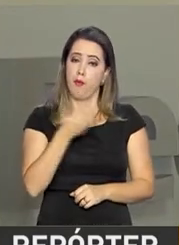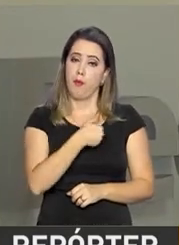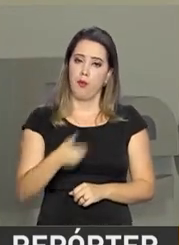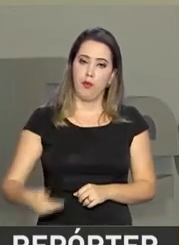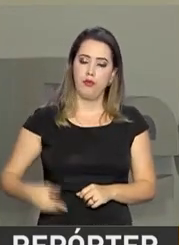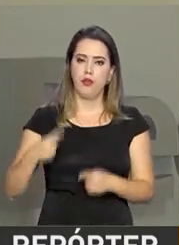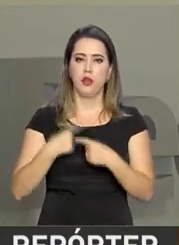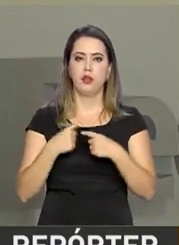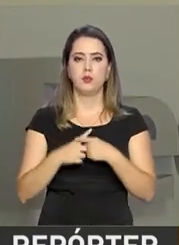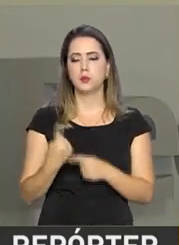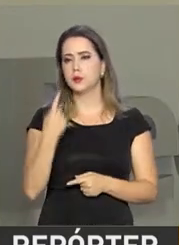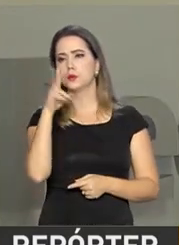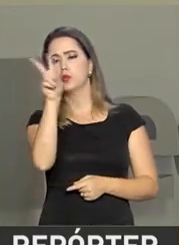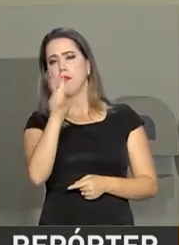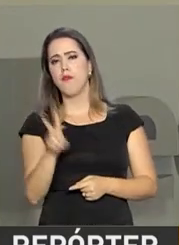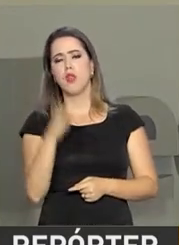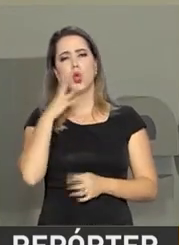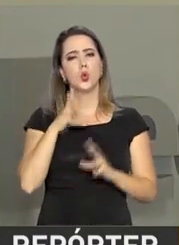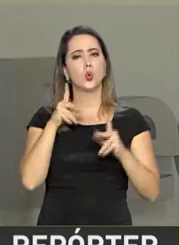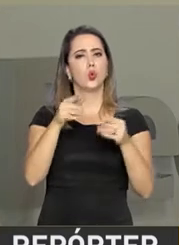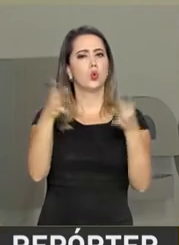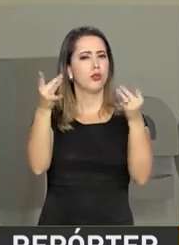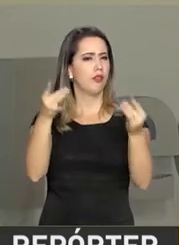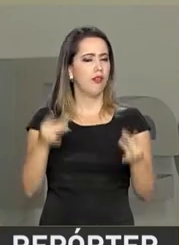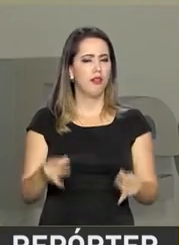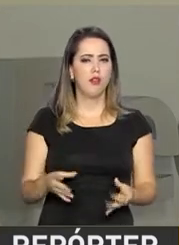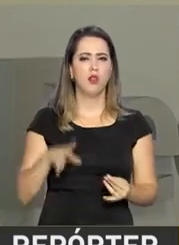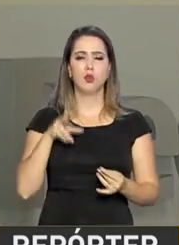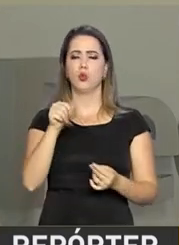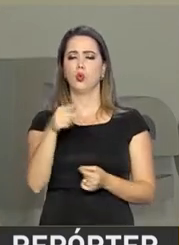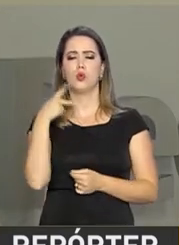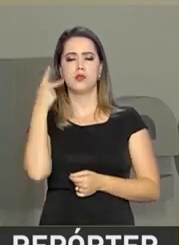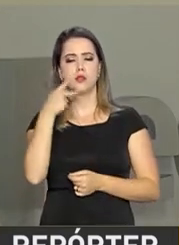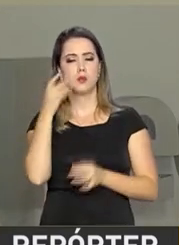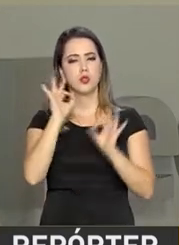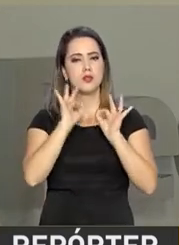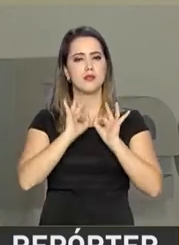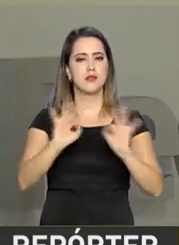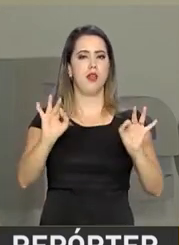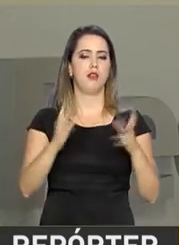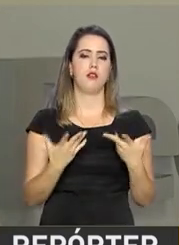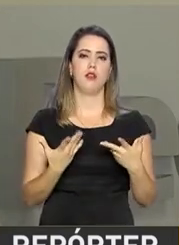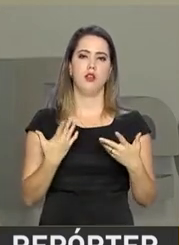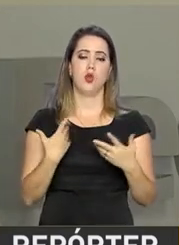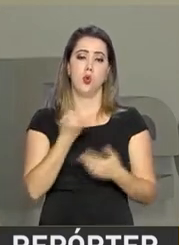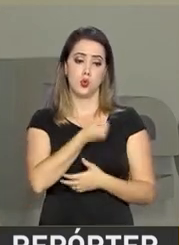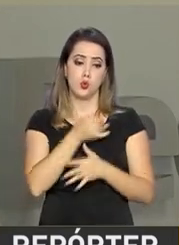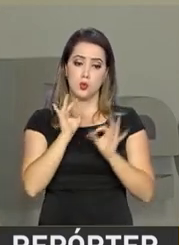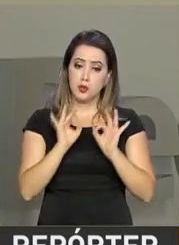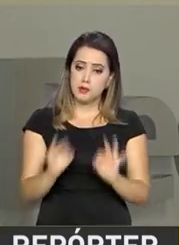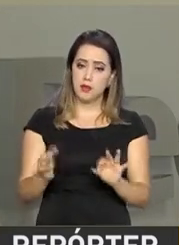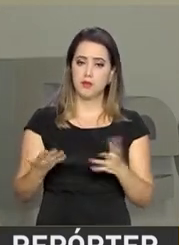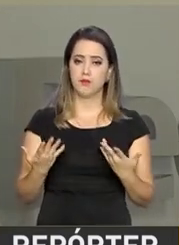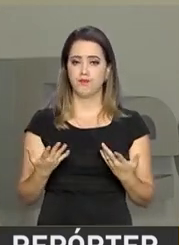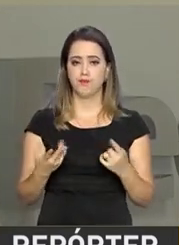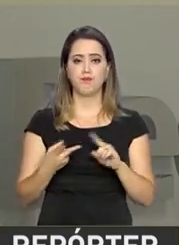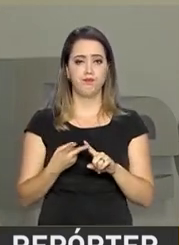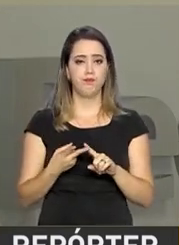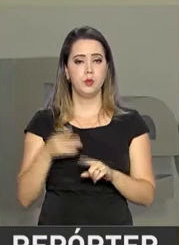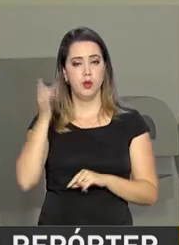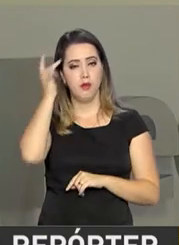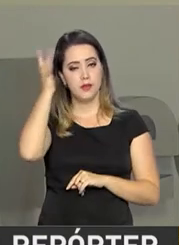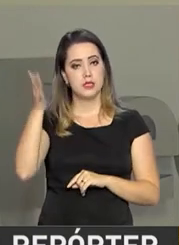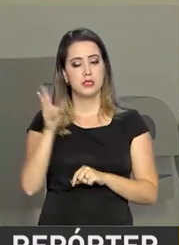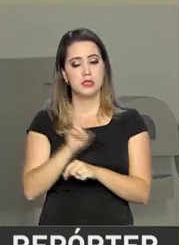vai permitir com que ele planeje políticas públicas muito mais assertivas, né, com dados qualificados, vai facilitar